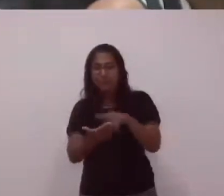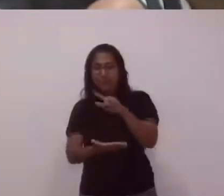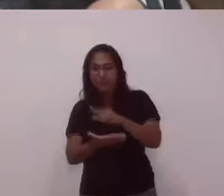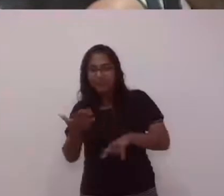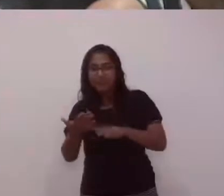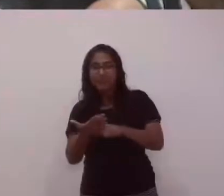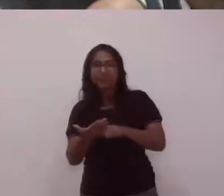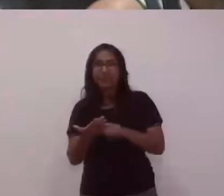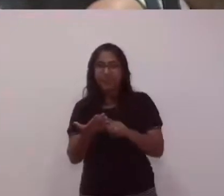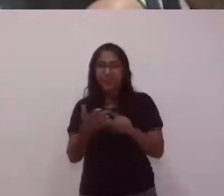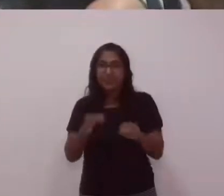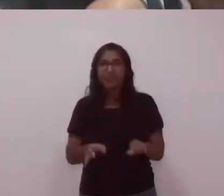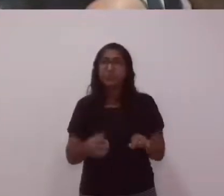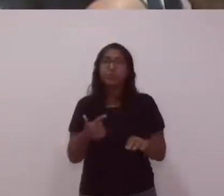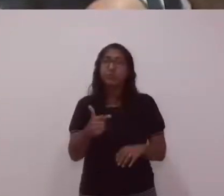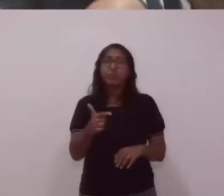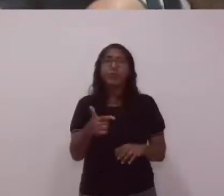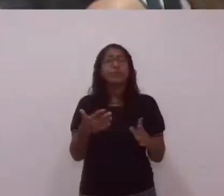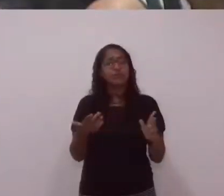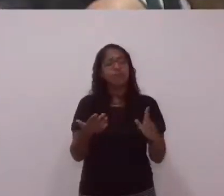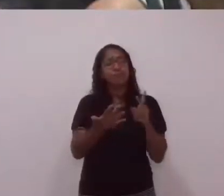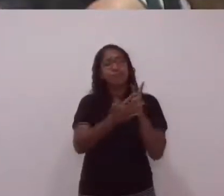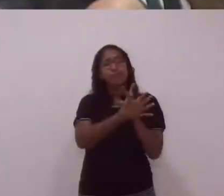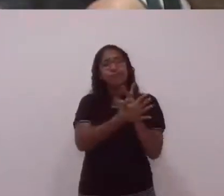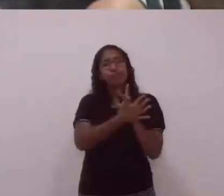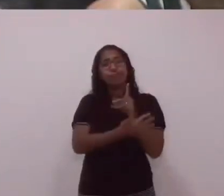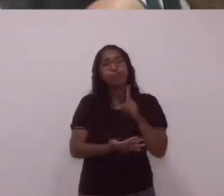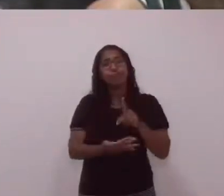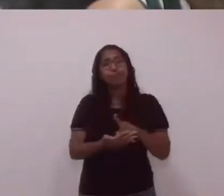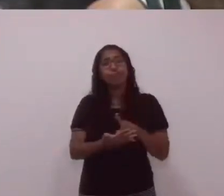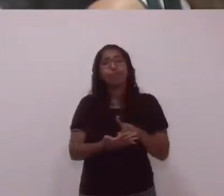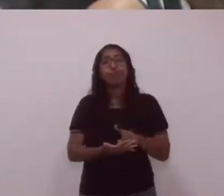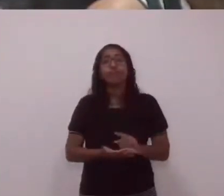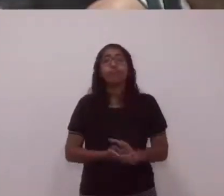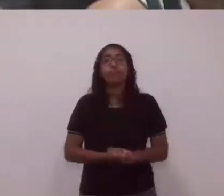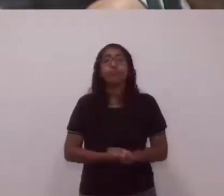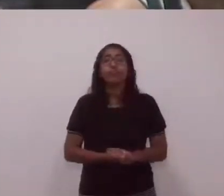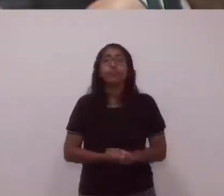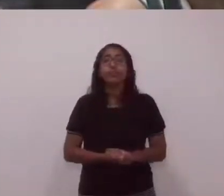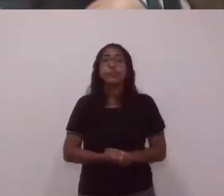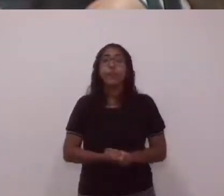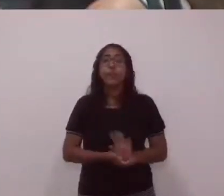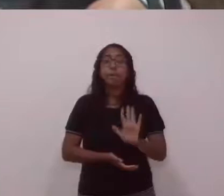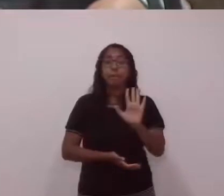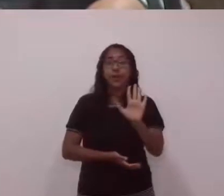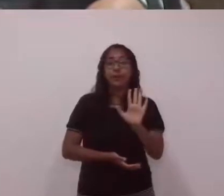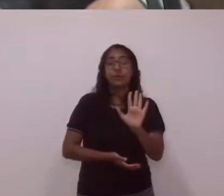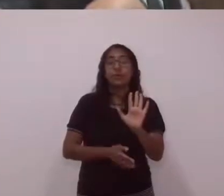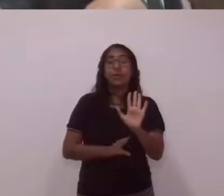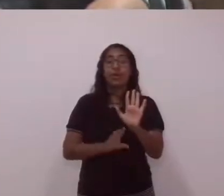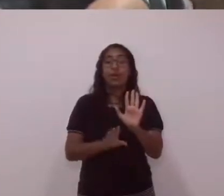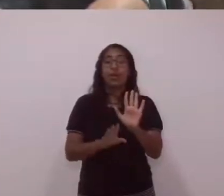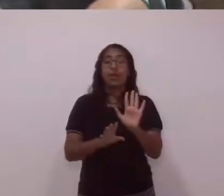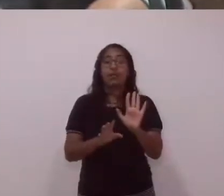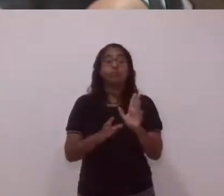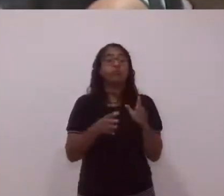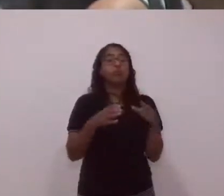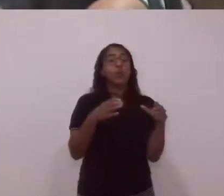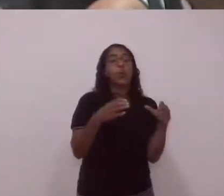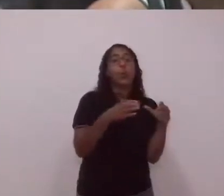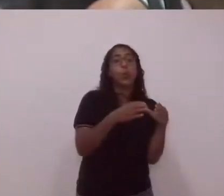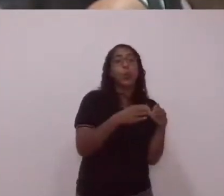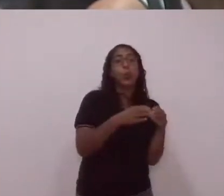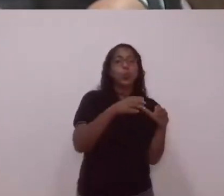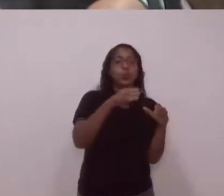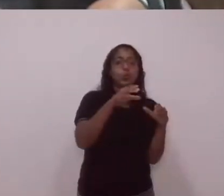quesito aluguel prédio da polícia militar ambos os processos estão corretos sim primeiro foi